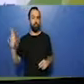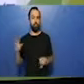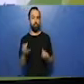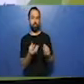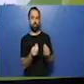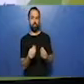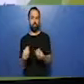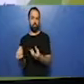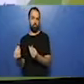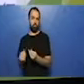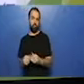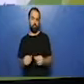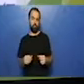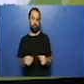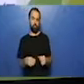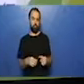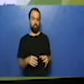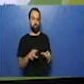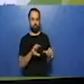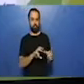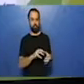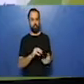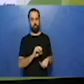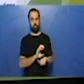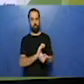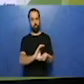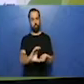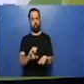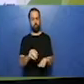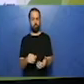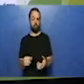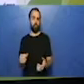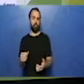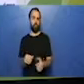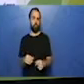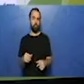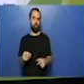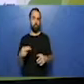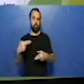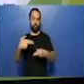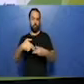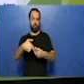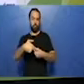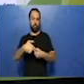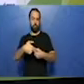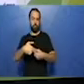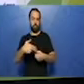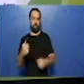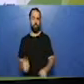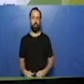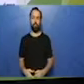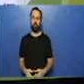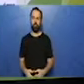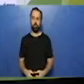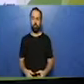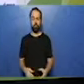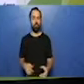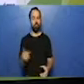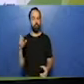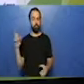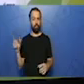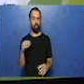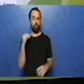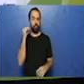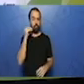de combustível para o carro em situações de emergência. E aqui na nossa experiência, a mistura seria essa,